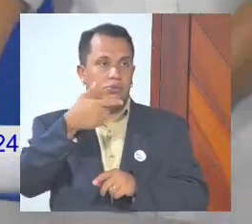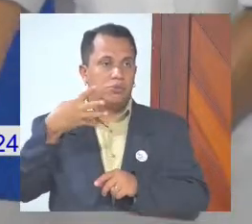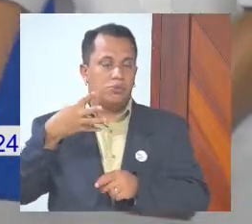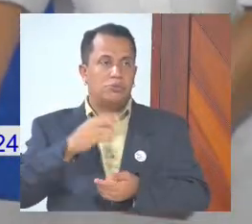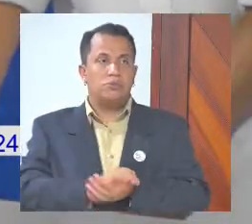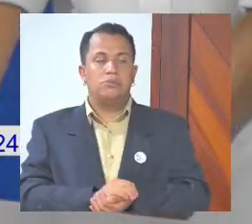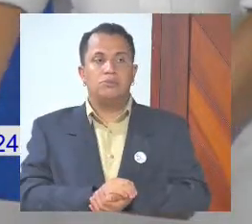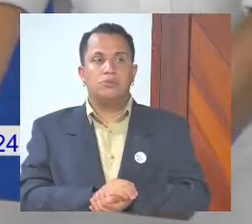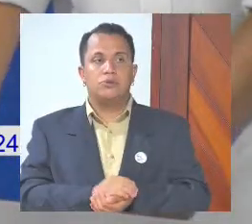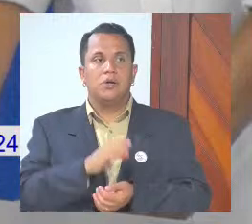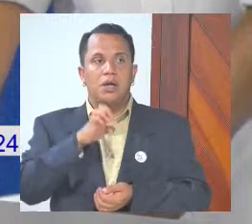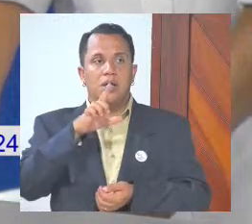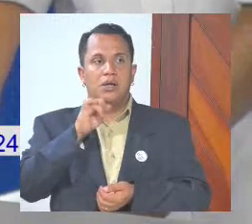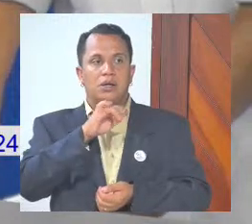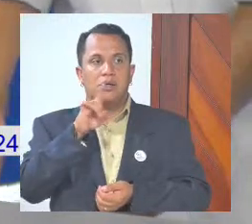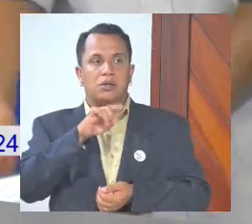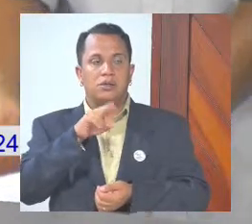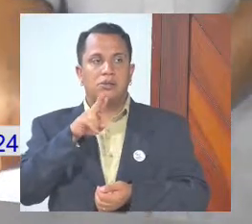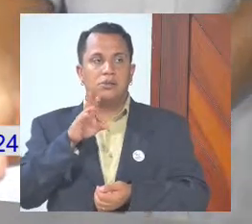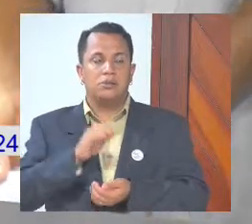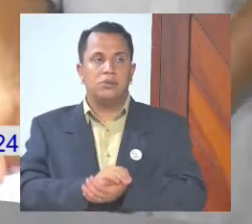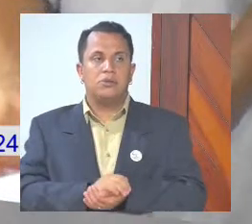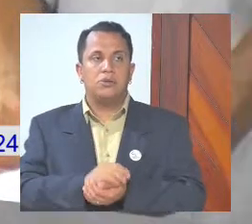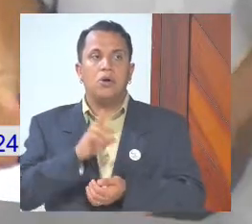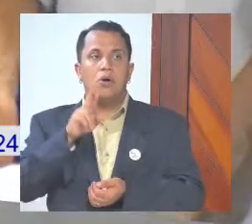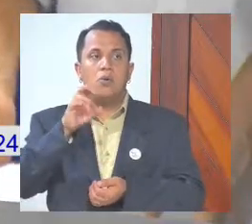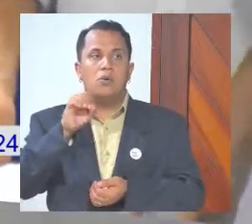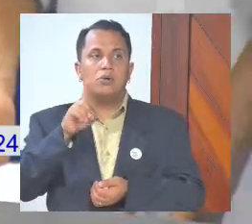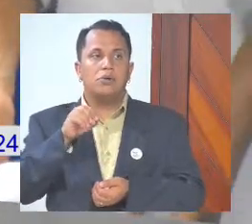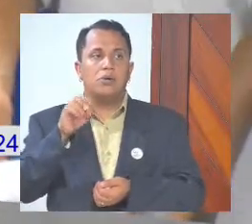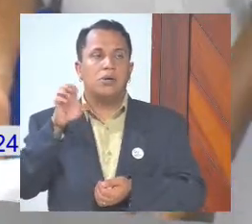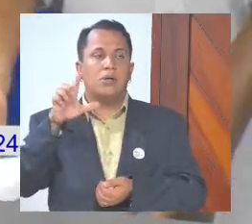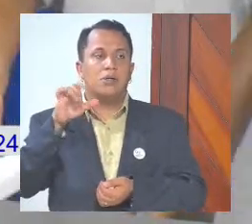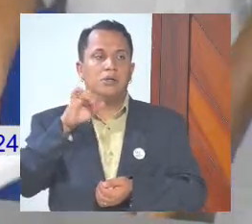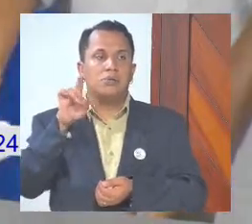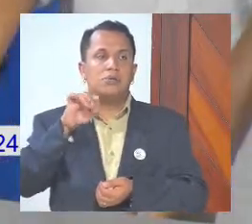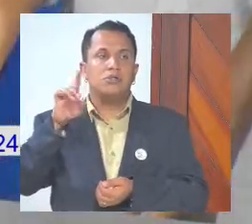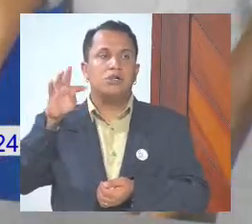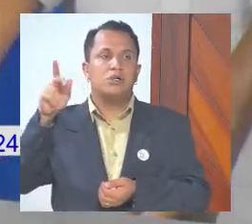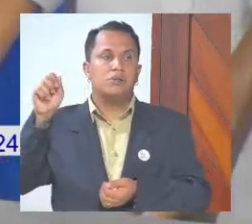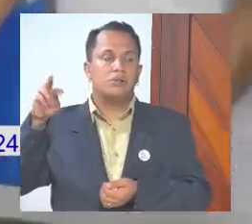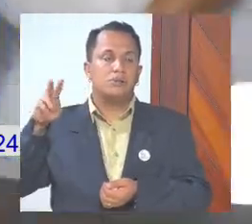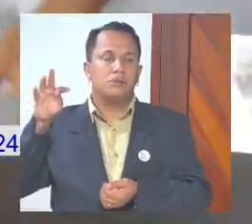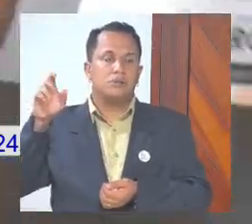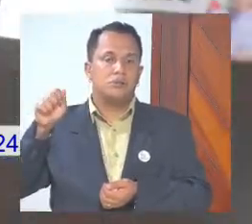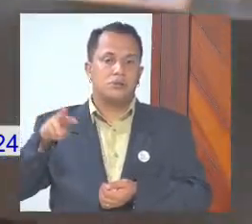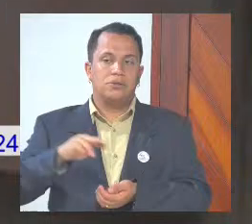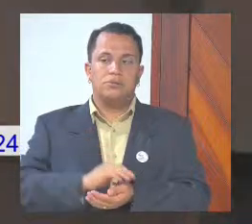2024, Eliseu Rodrigues Furtado, Eliseu de Tantã.